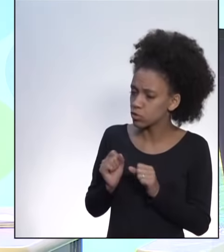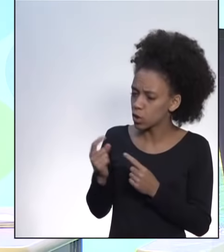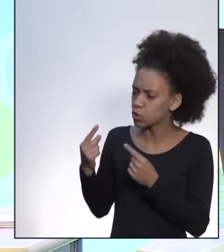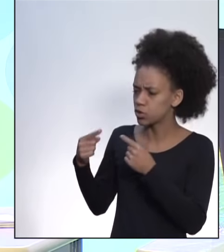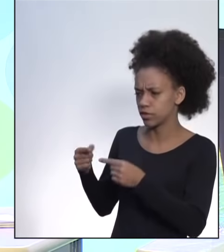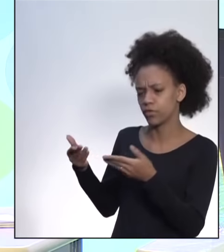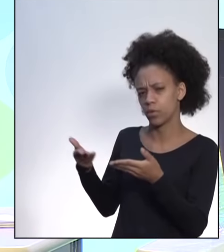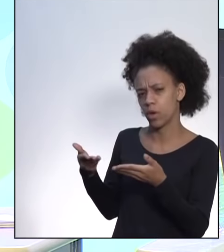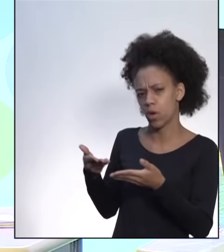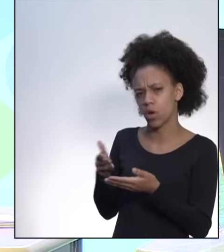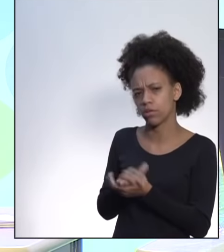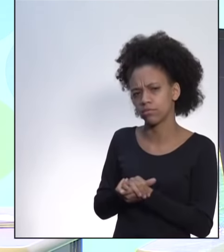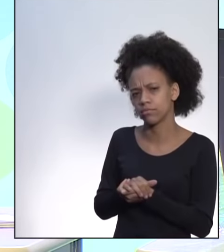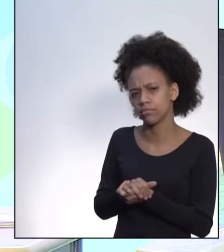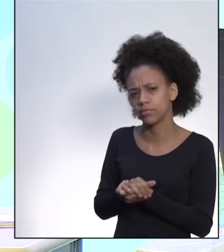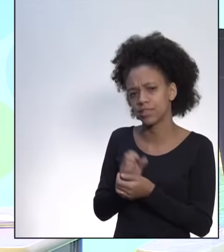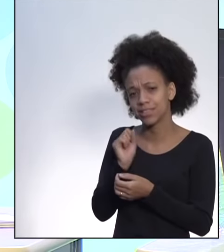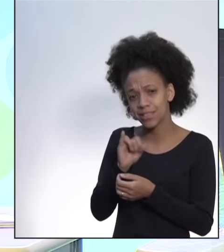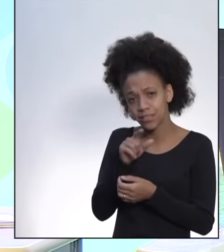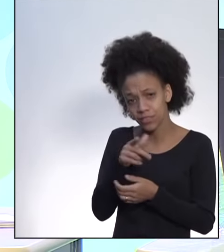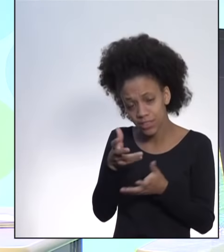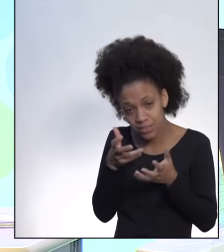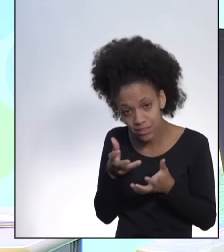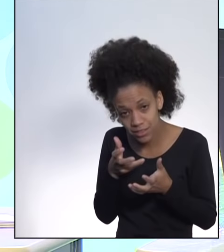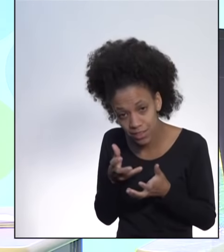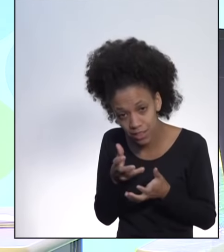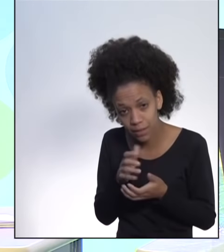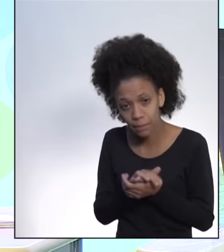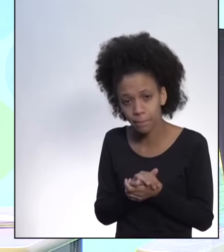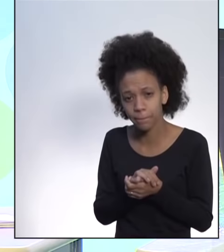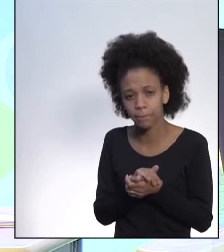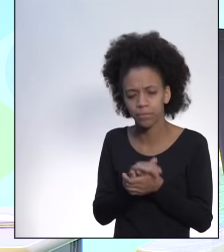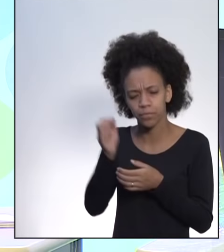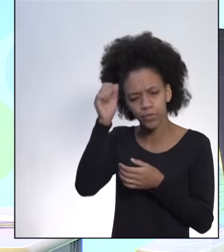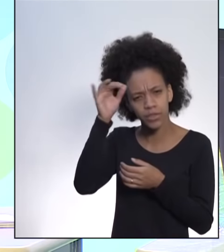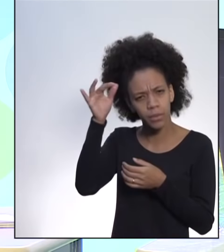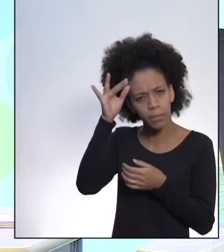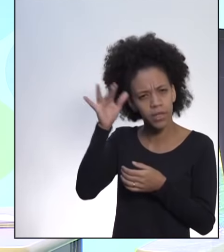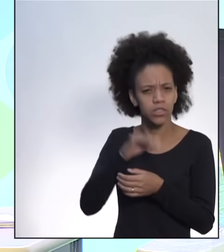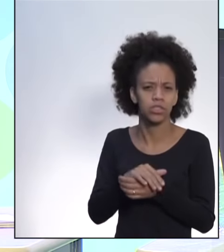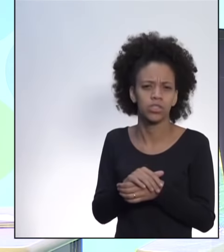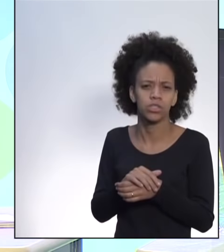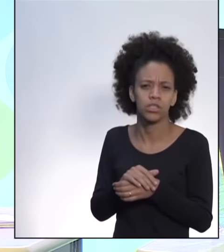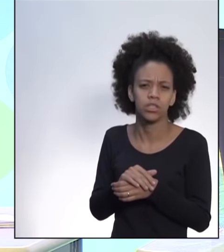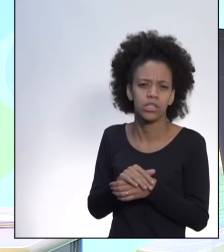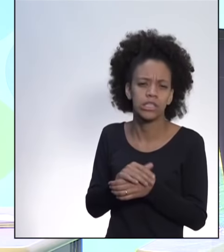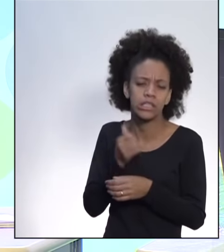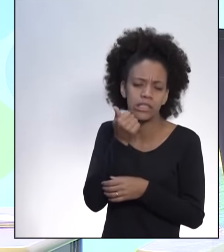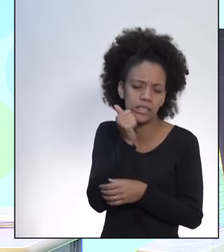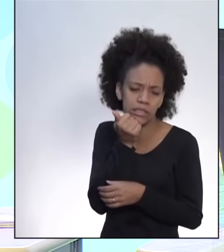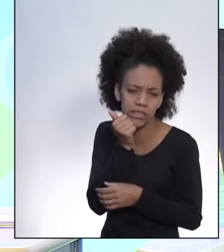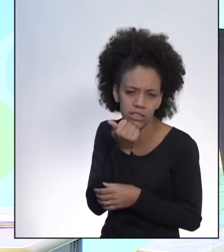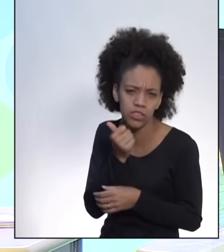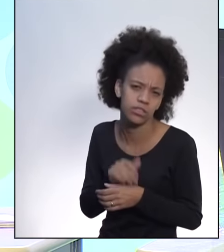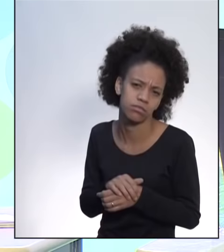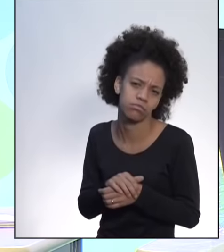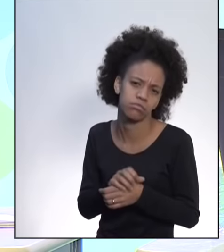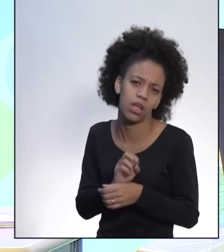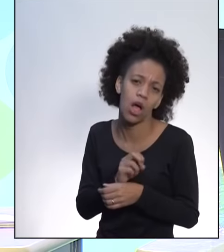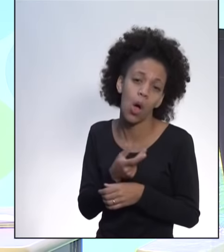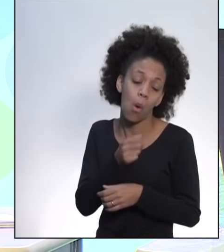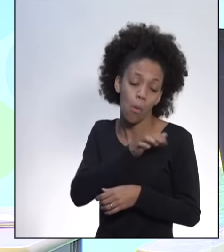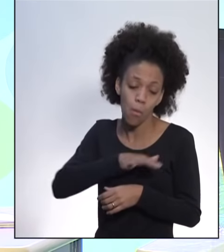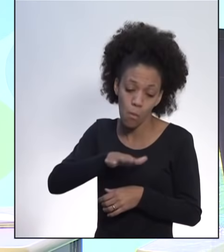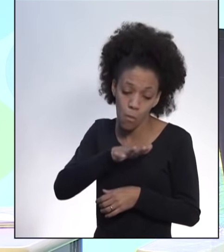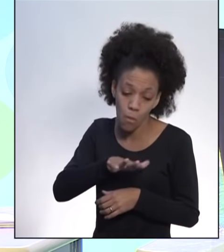desafio para eles agora agora se vocês quiserem imagine que tipo de cientista ou qual área